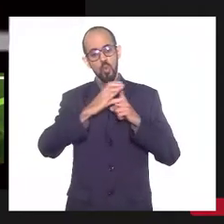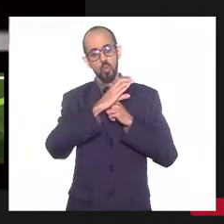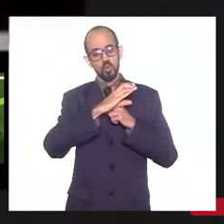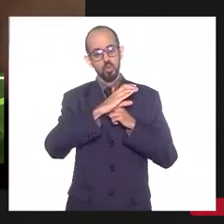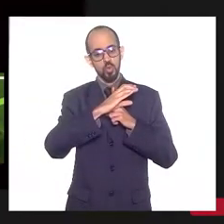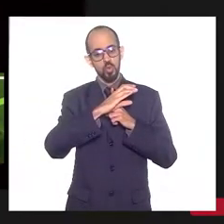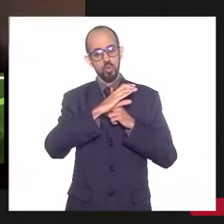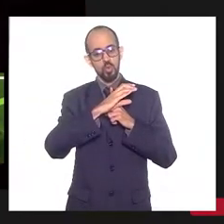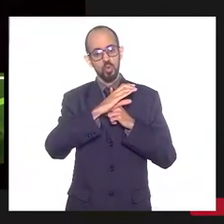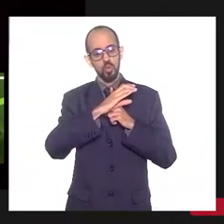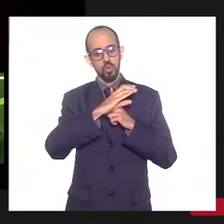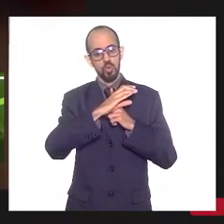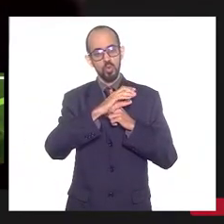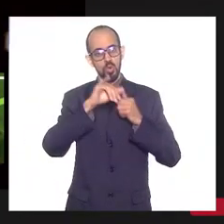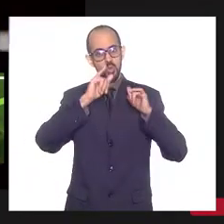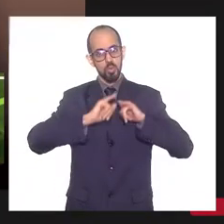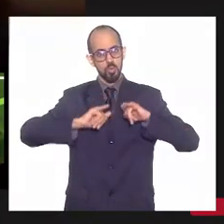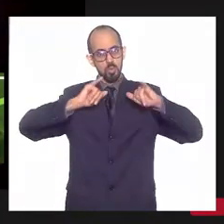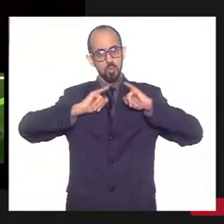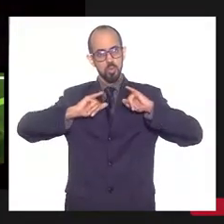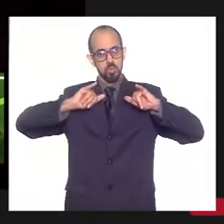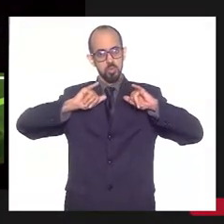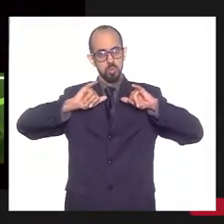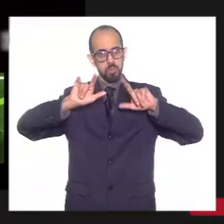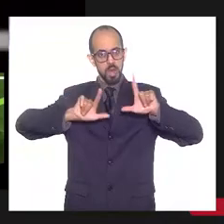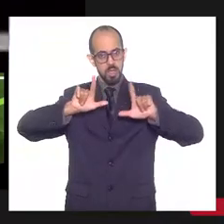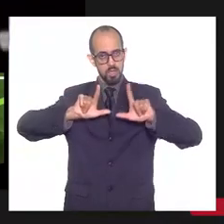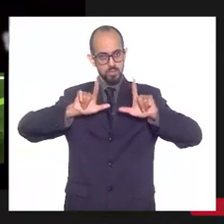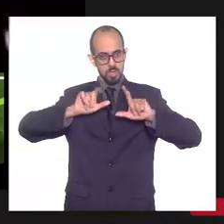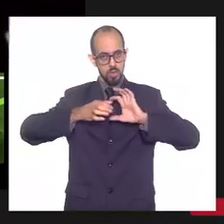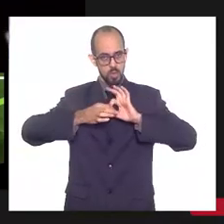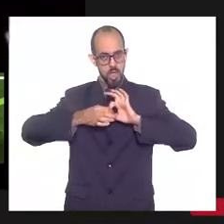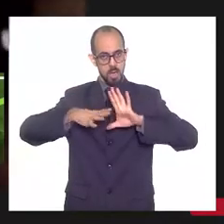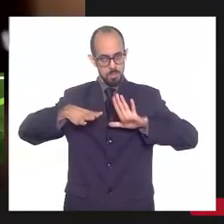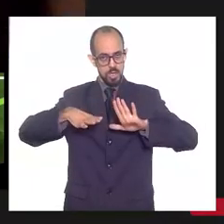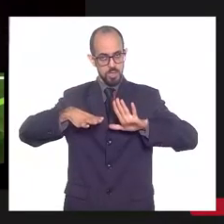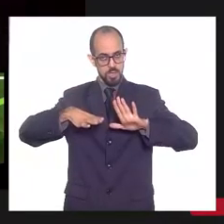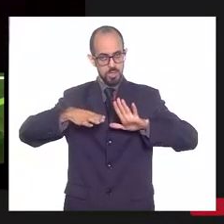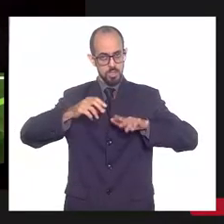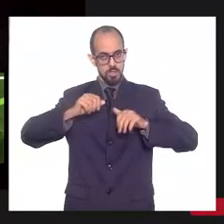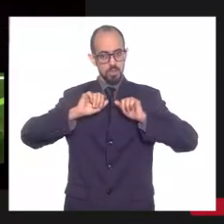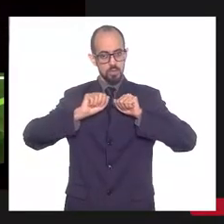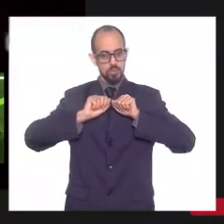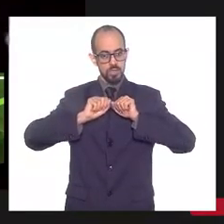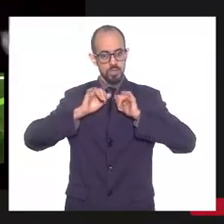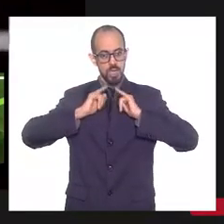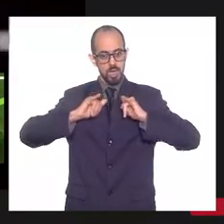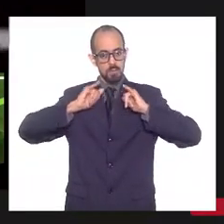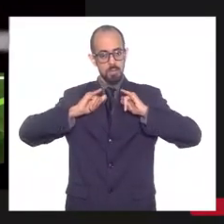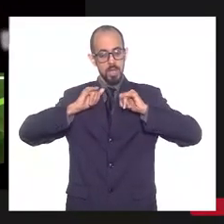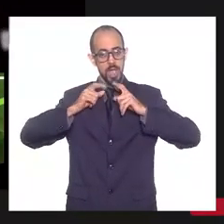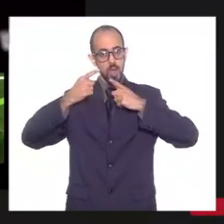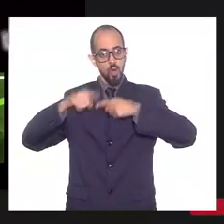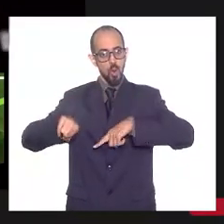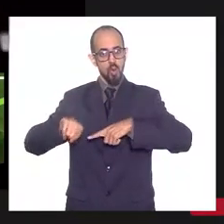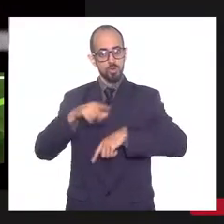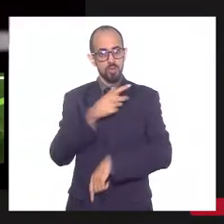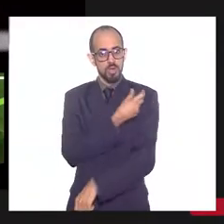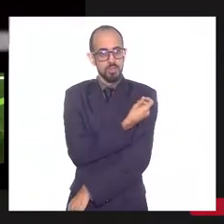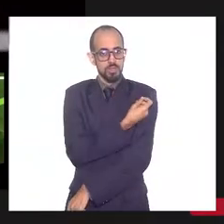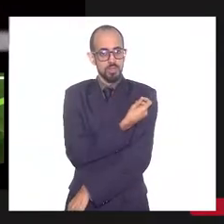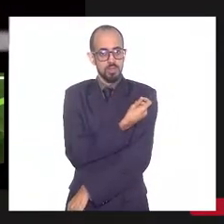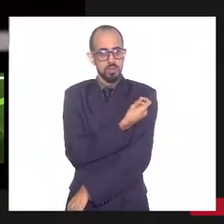no culto transmitido pela TV pública a fazer campanha contra a vacina do